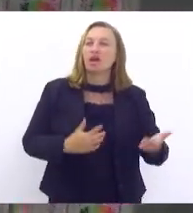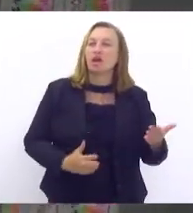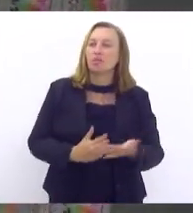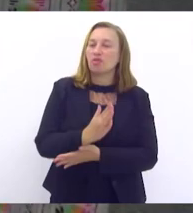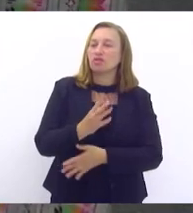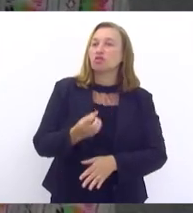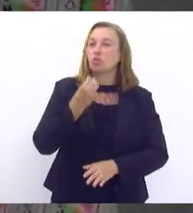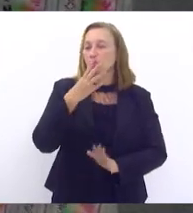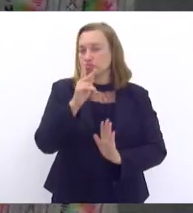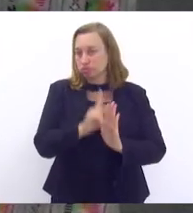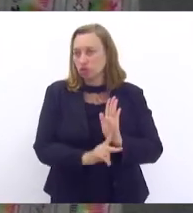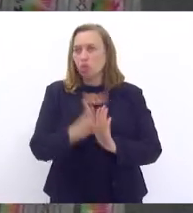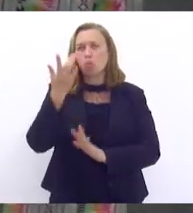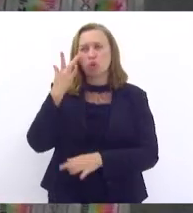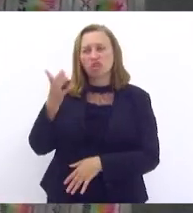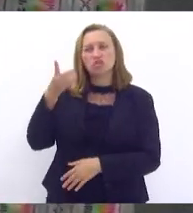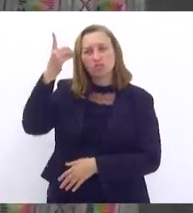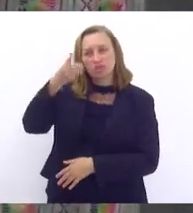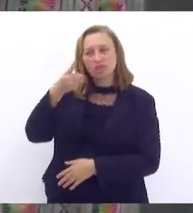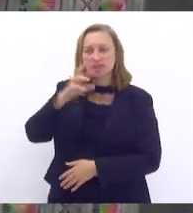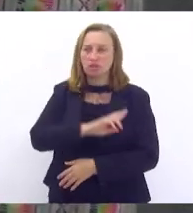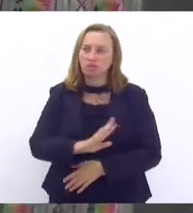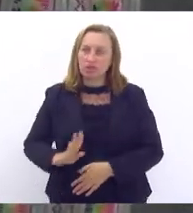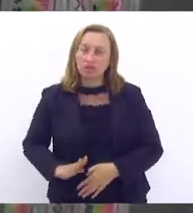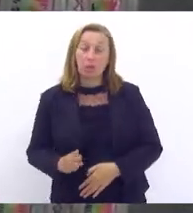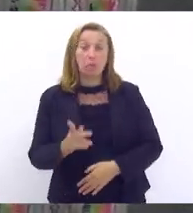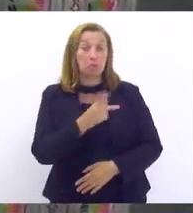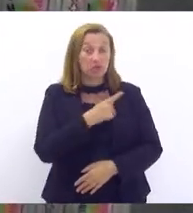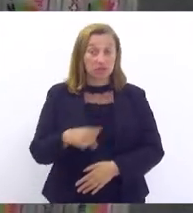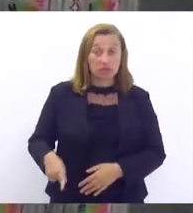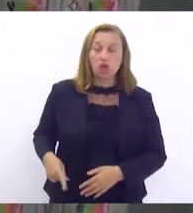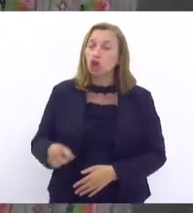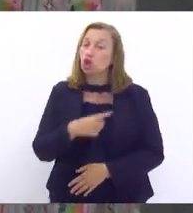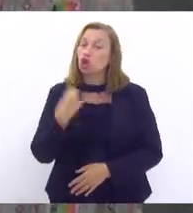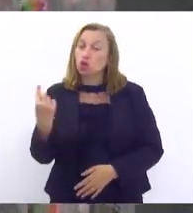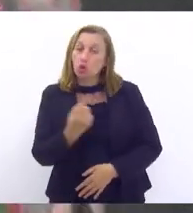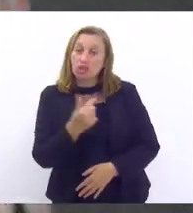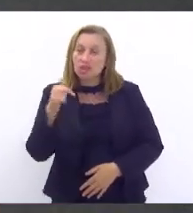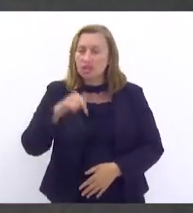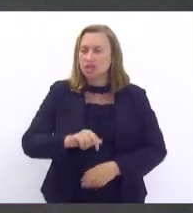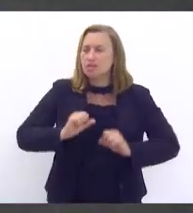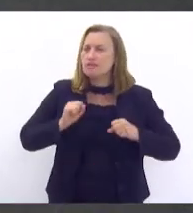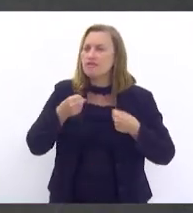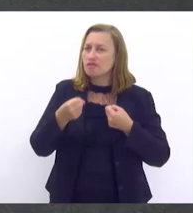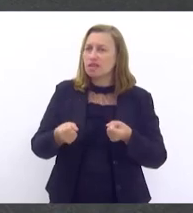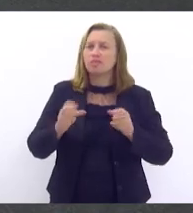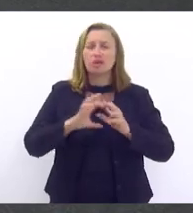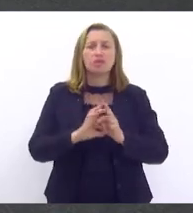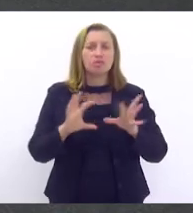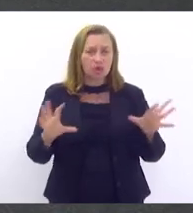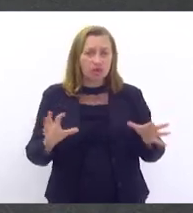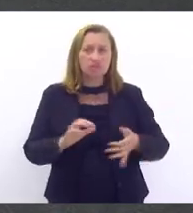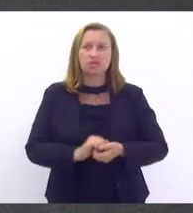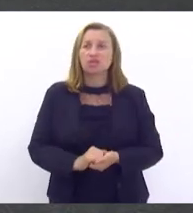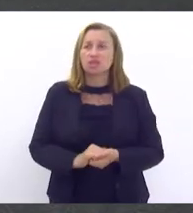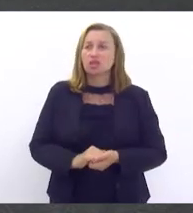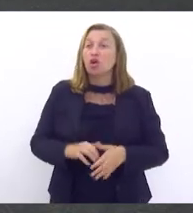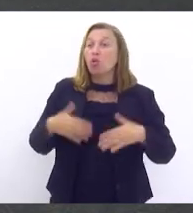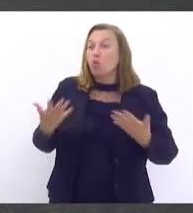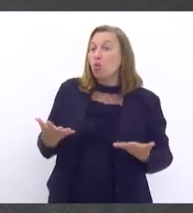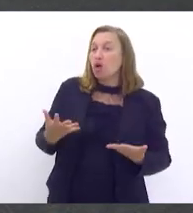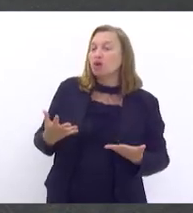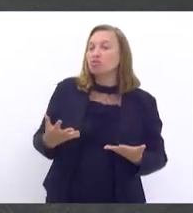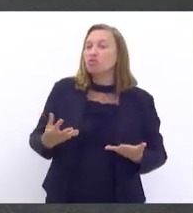bons projetos. Eu acho, deputado Bacelar, presidente, que nós aqui defendemos a democracia quando a gente vive